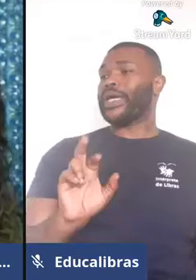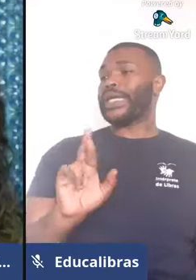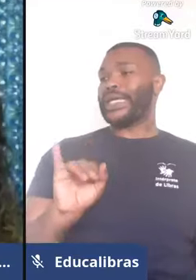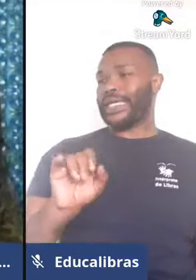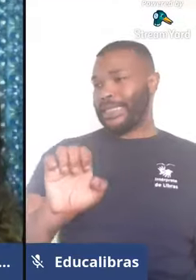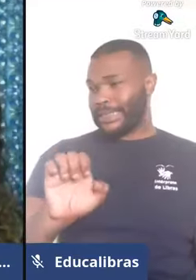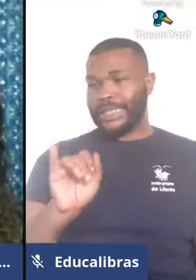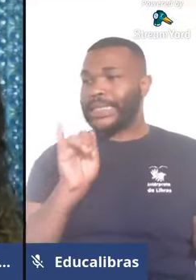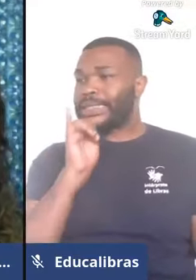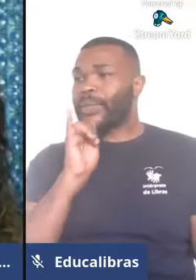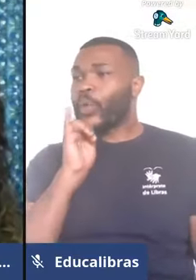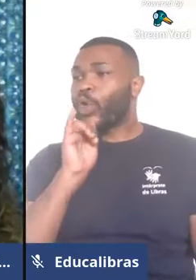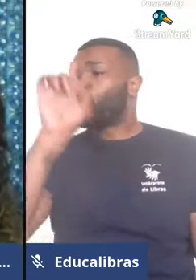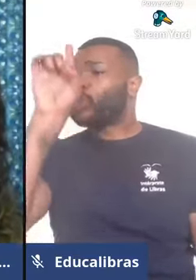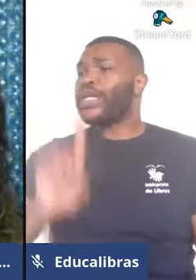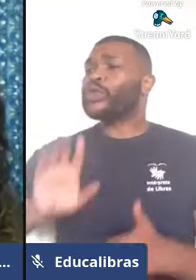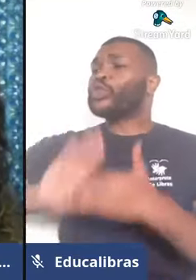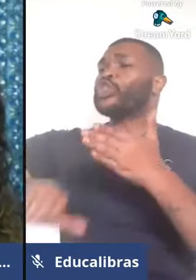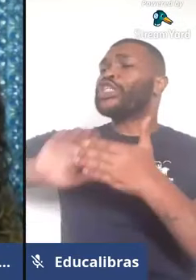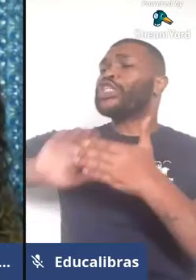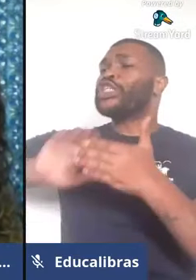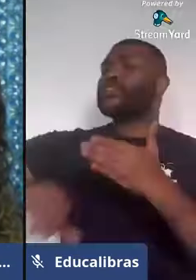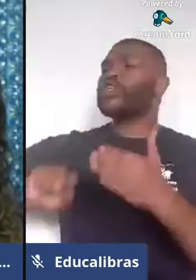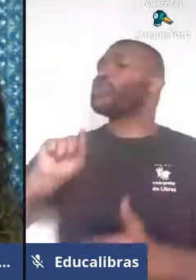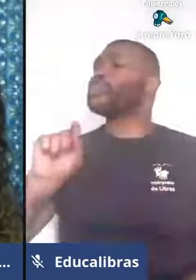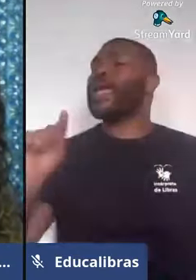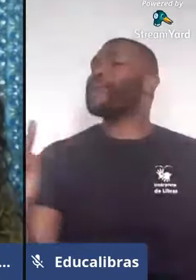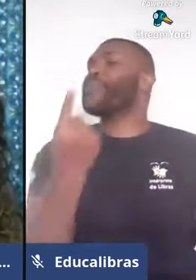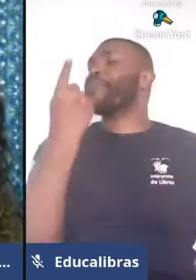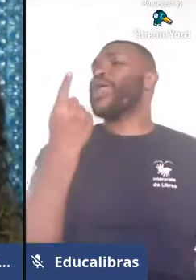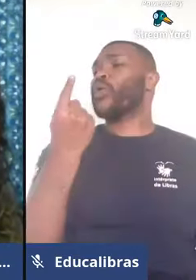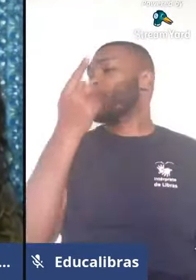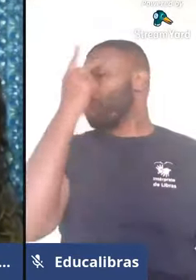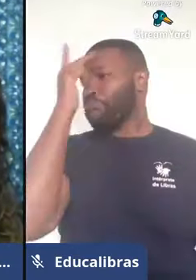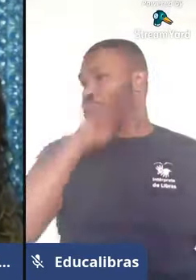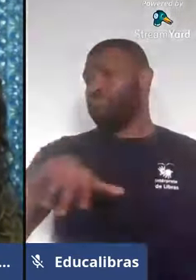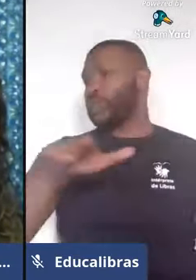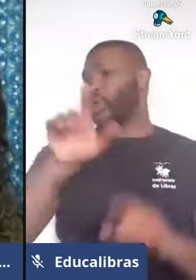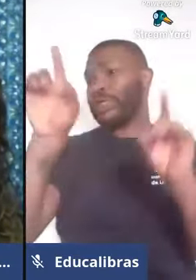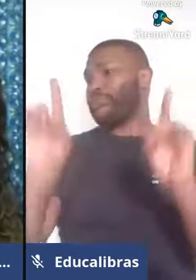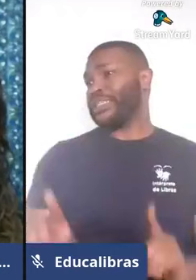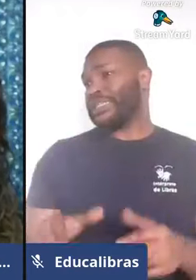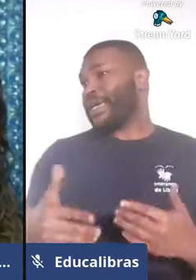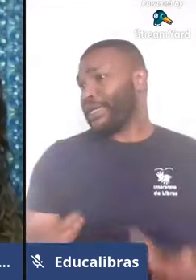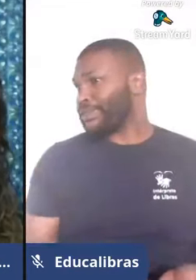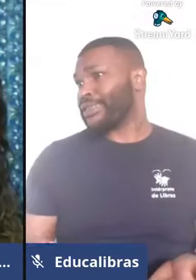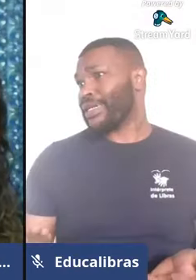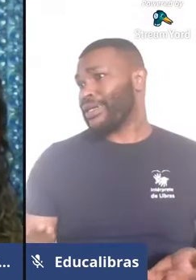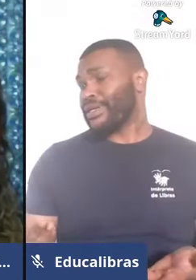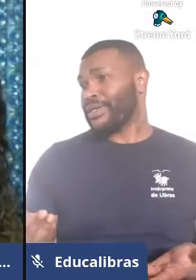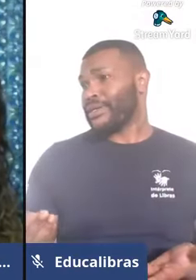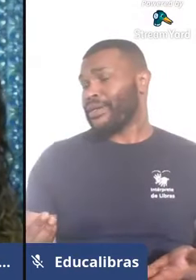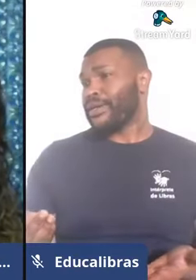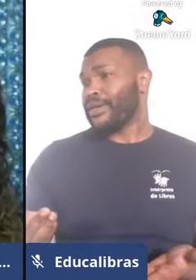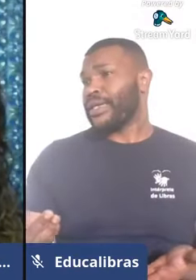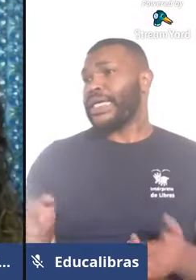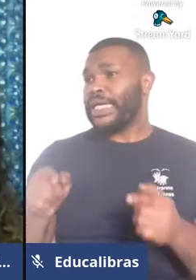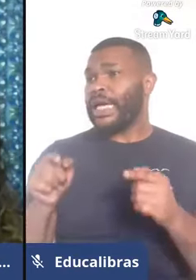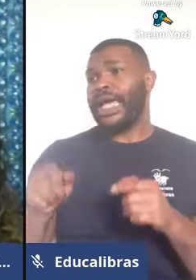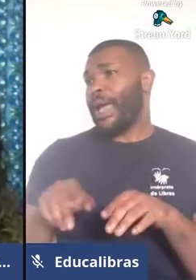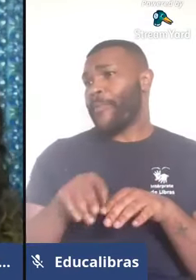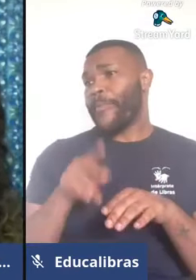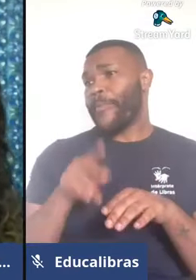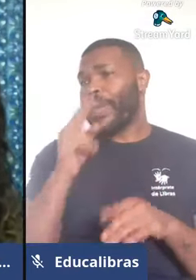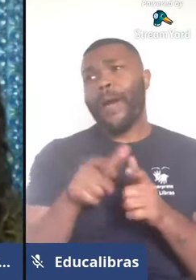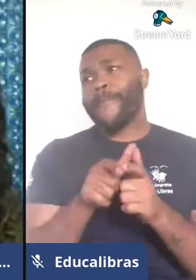são dos que mais precisam, né, das pessoas com deficiência de forma, né, padrão.